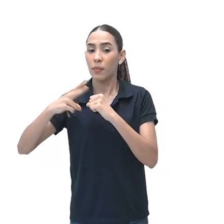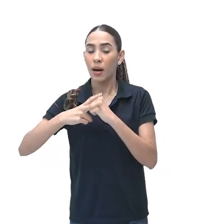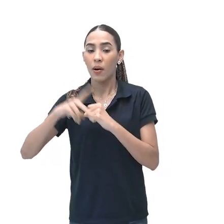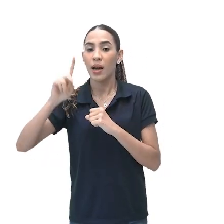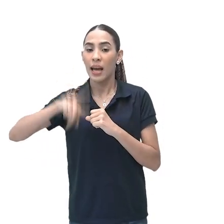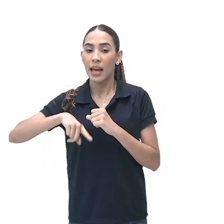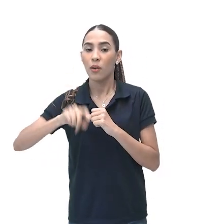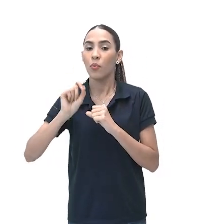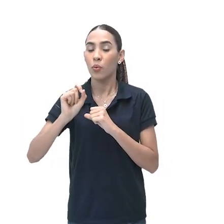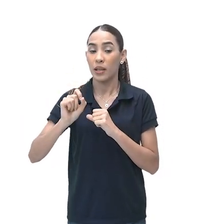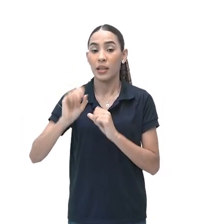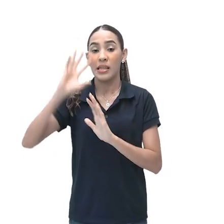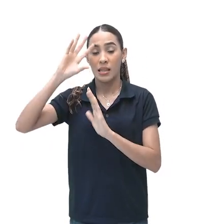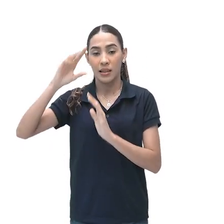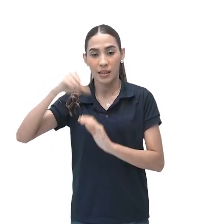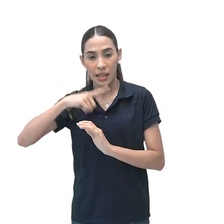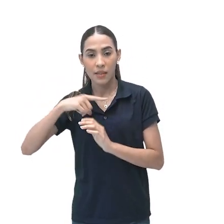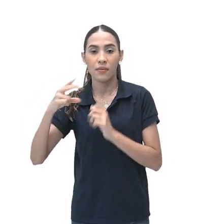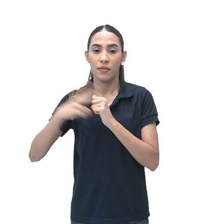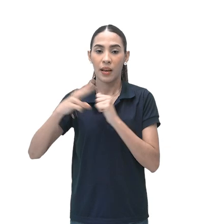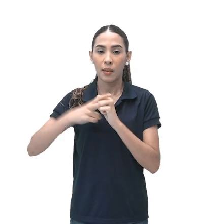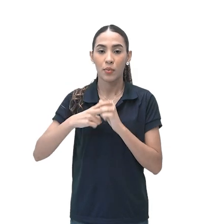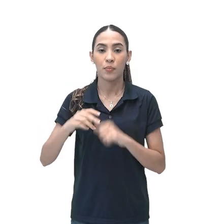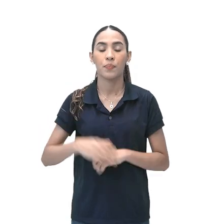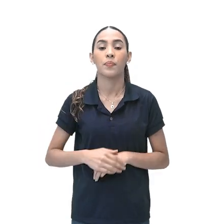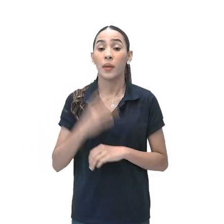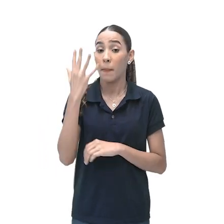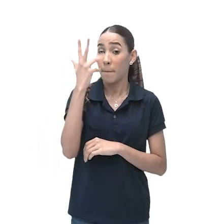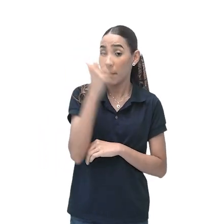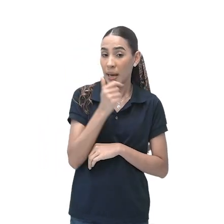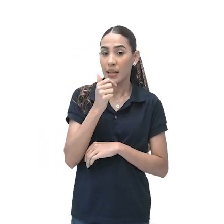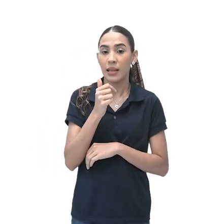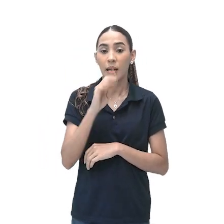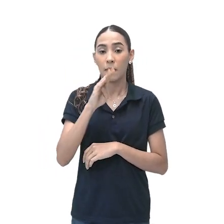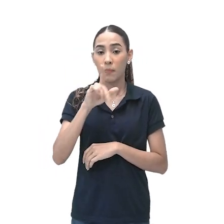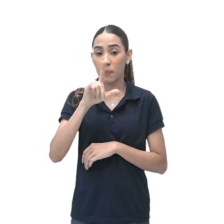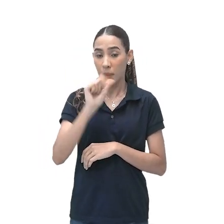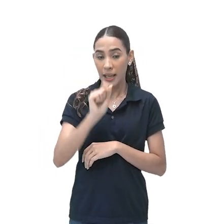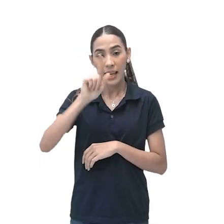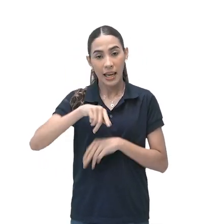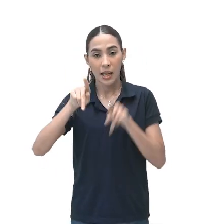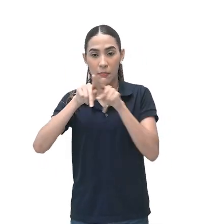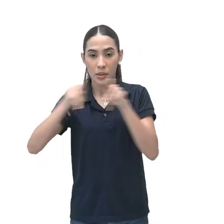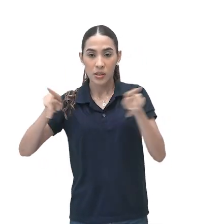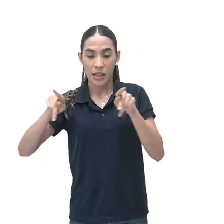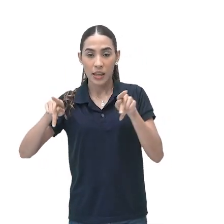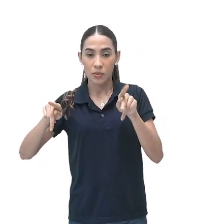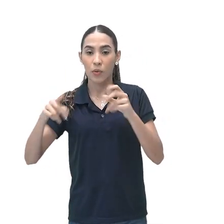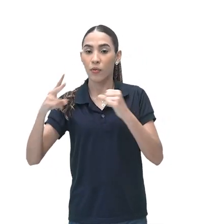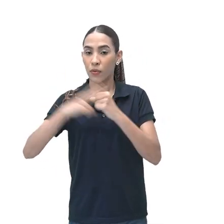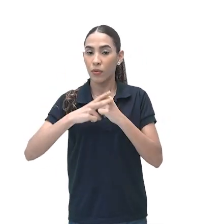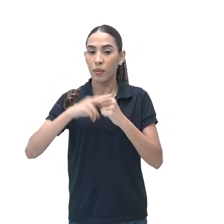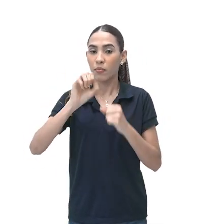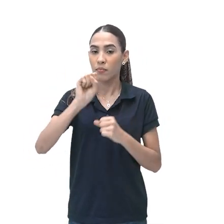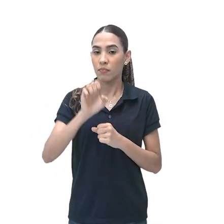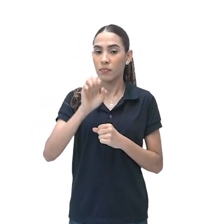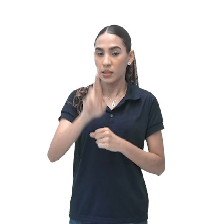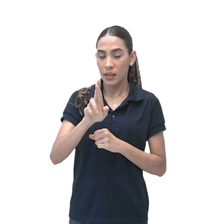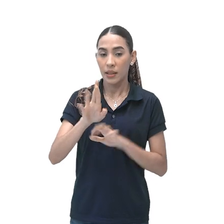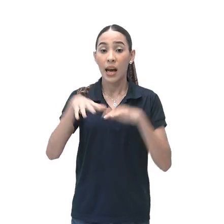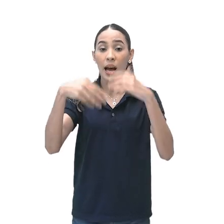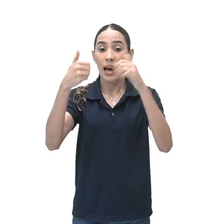aquele que contém o verbo. É tão bela, então é o nosso predicado, temos aí o verbo ser. Analisando o